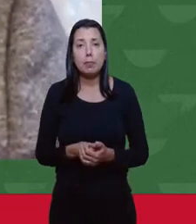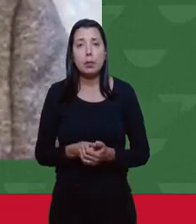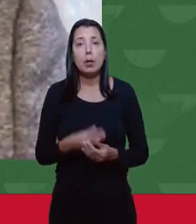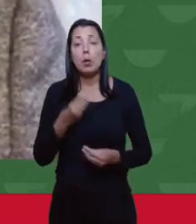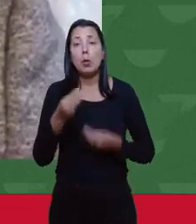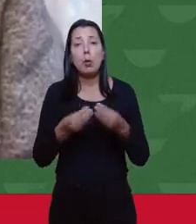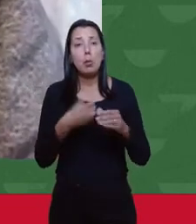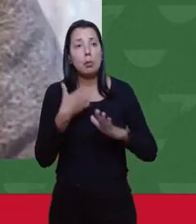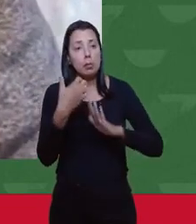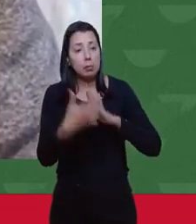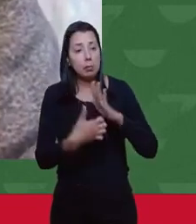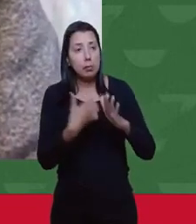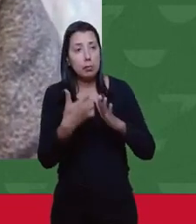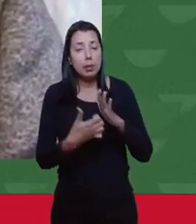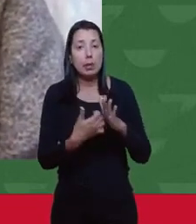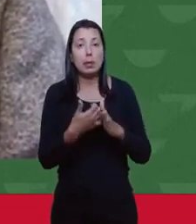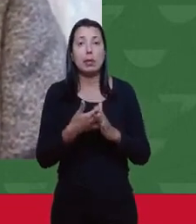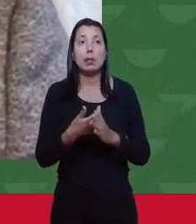como empresas